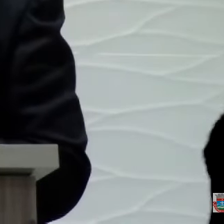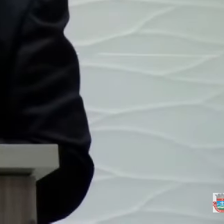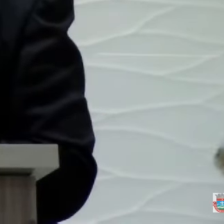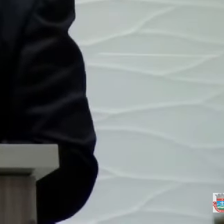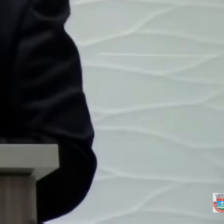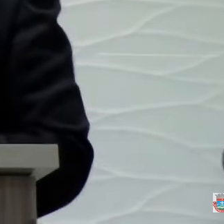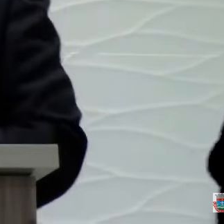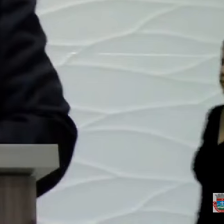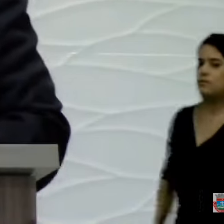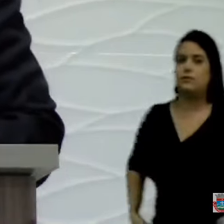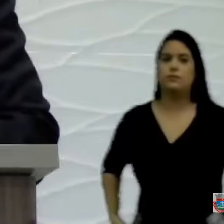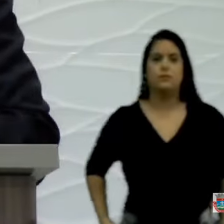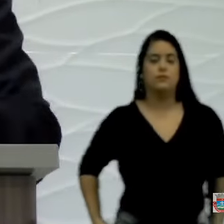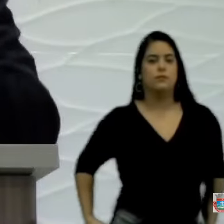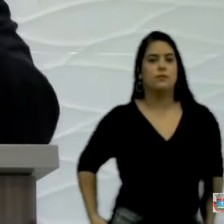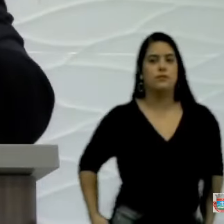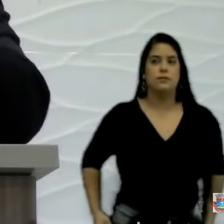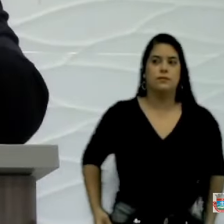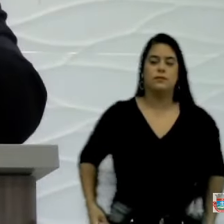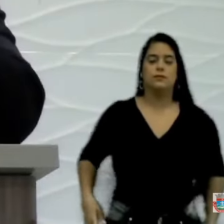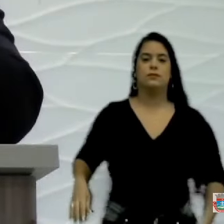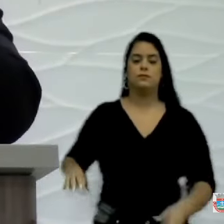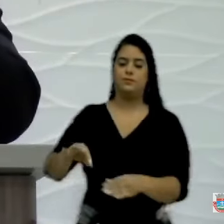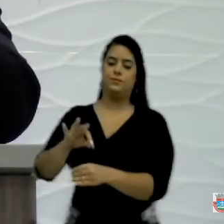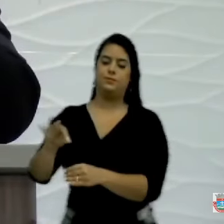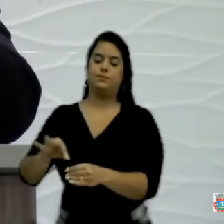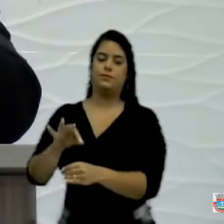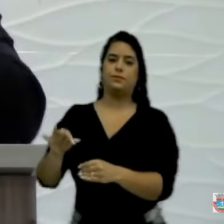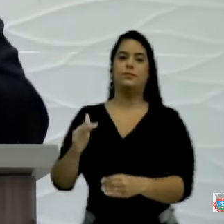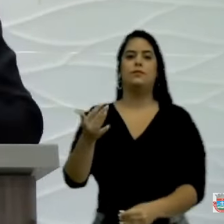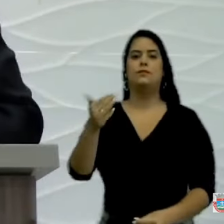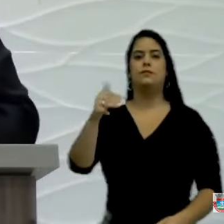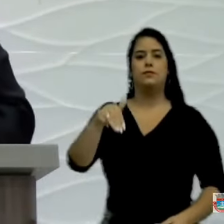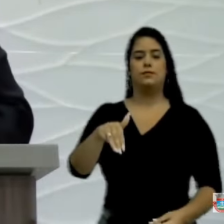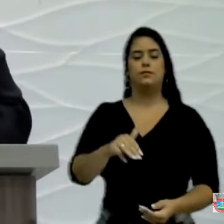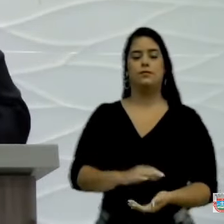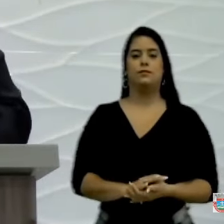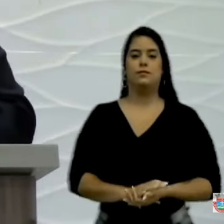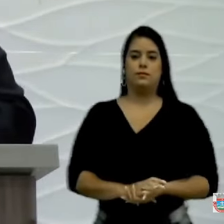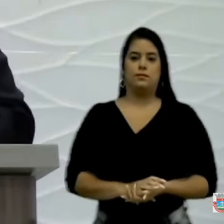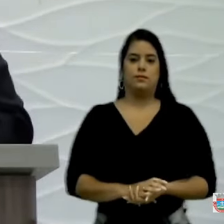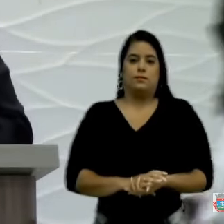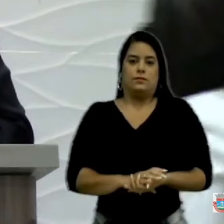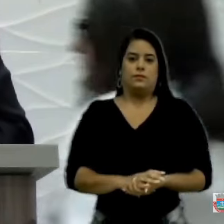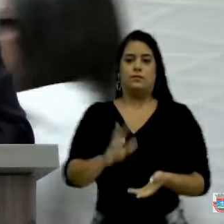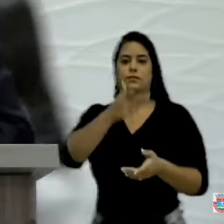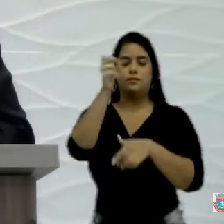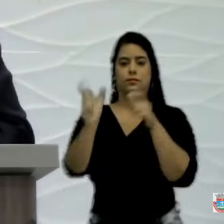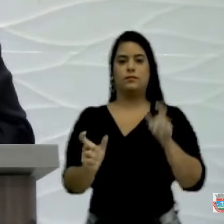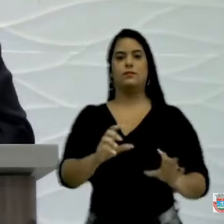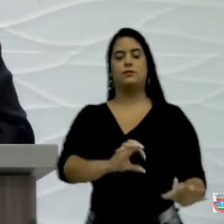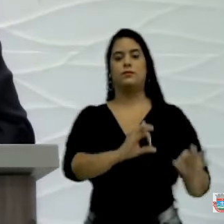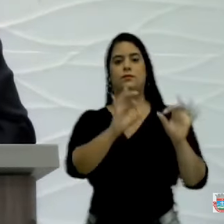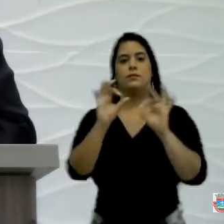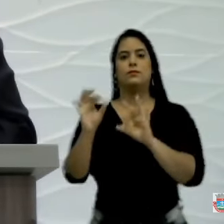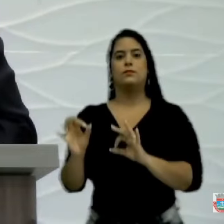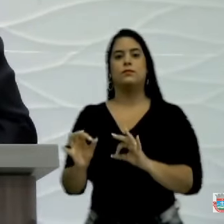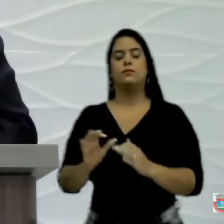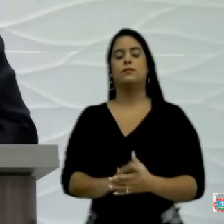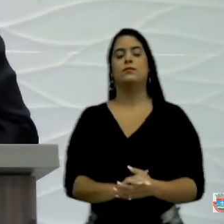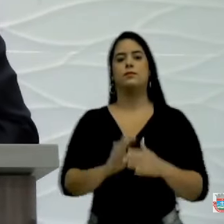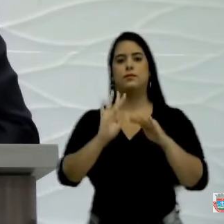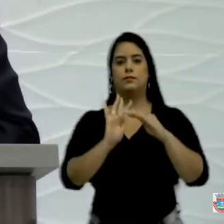Bento FM, Espírito Santo FM, pessoal que nos acompanha através